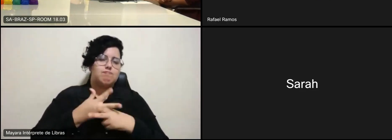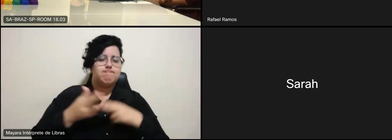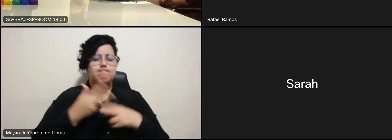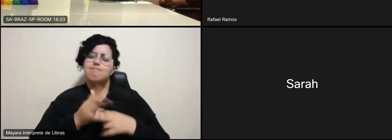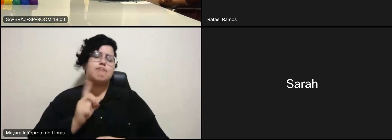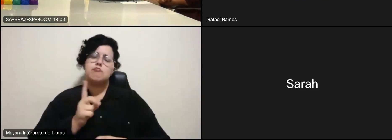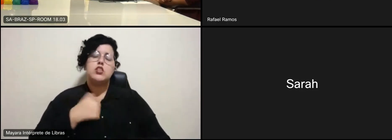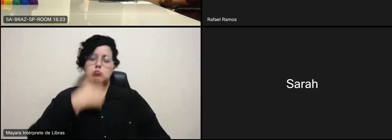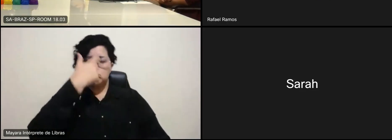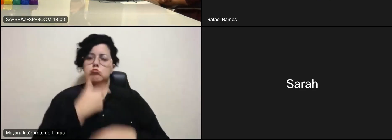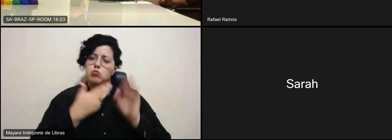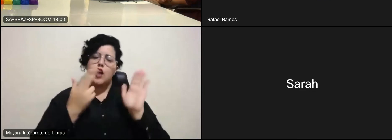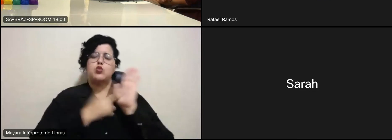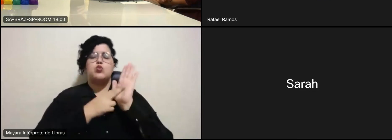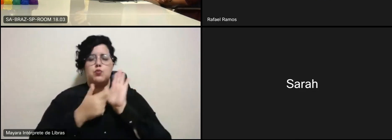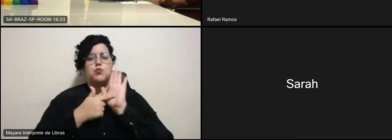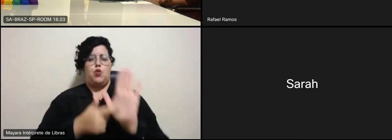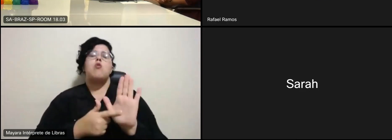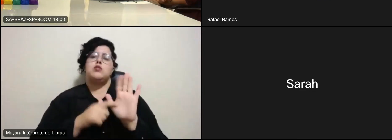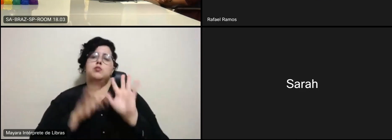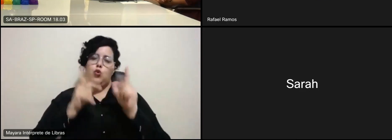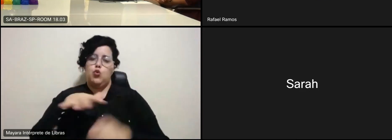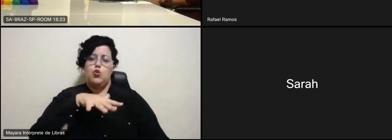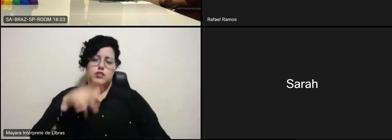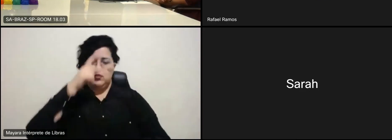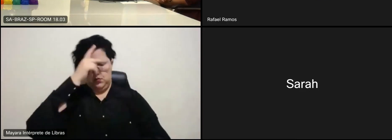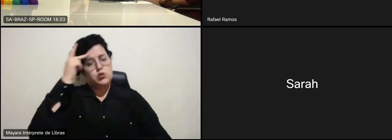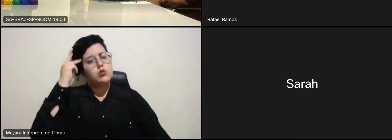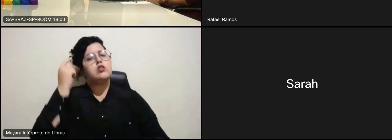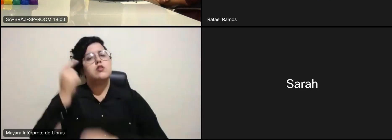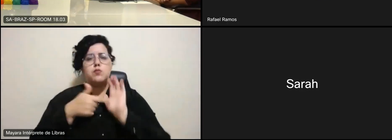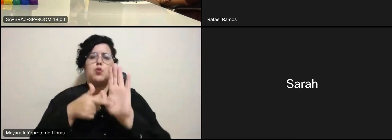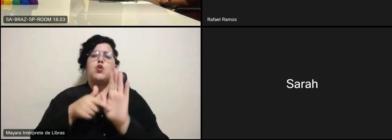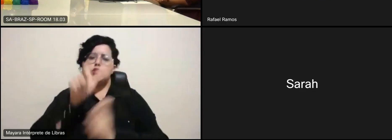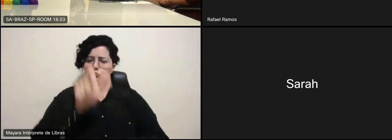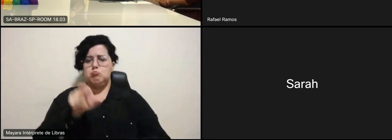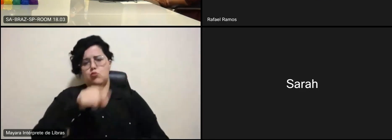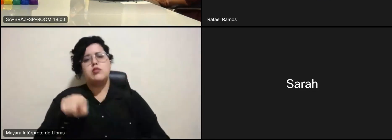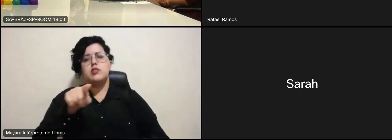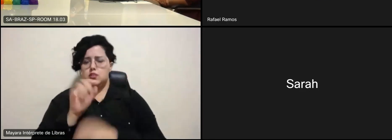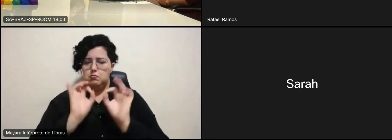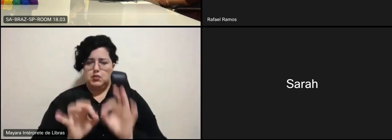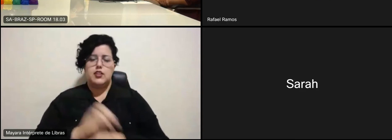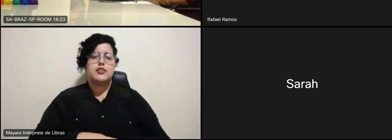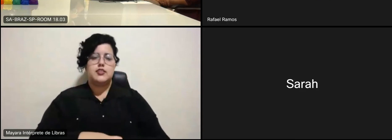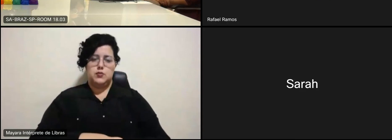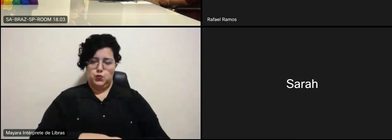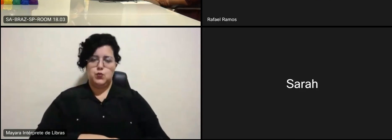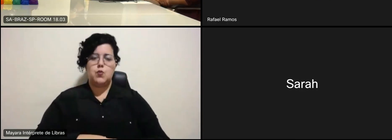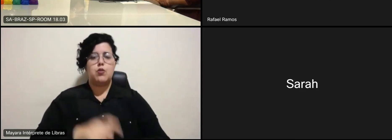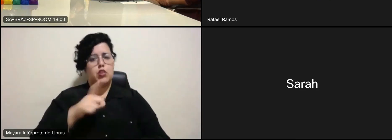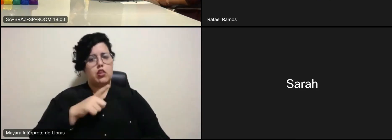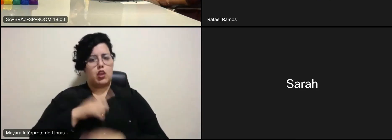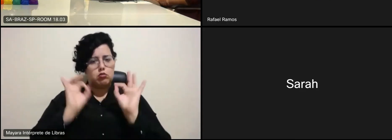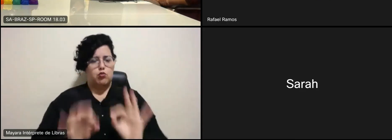né? Para quem está ouvindo, para todo mundo, ser você. A gente precisa ser a gente. Essa autoafirmação,